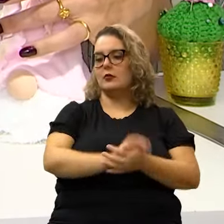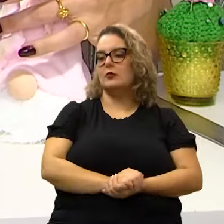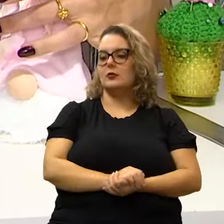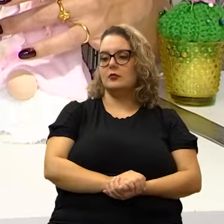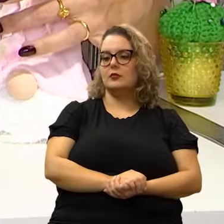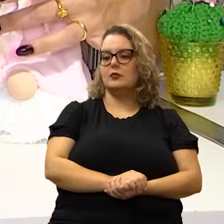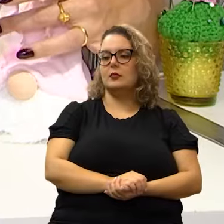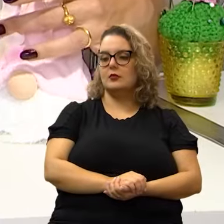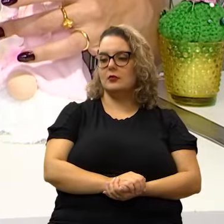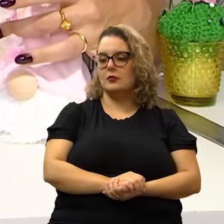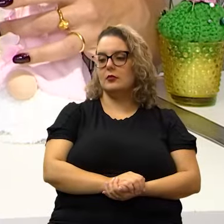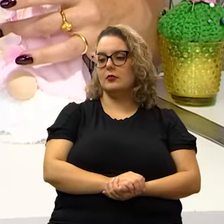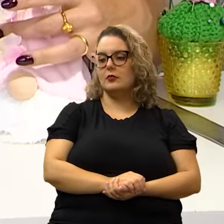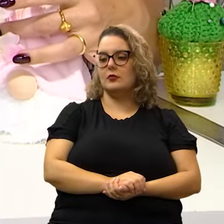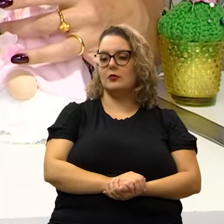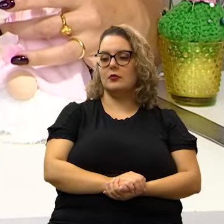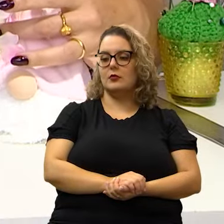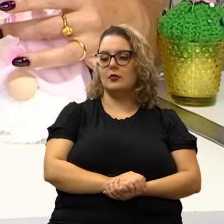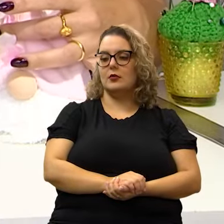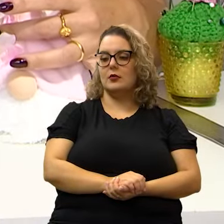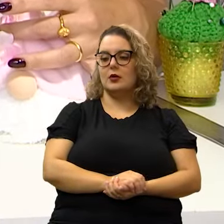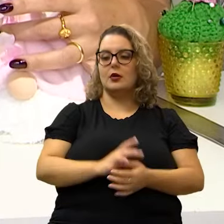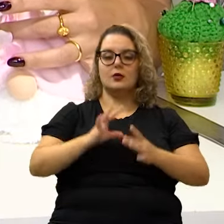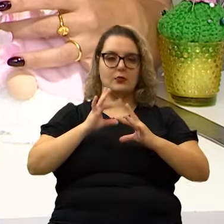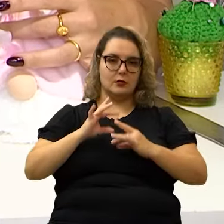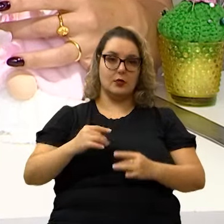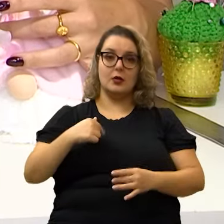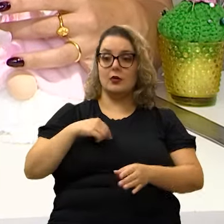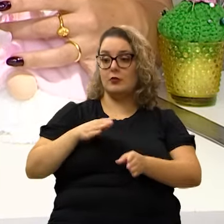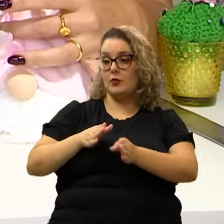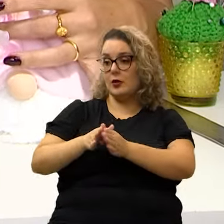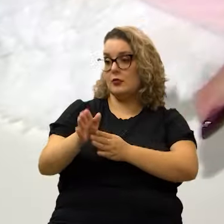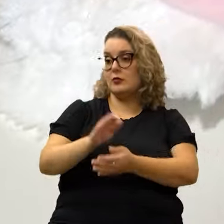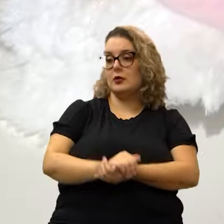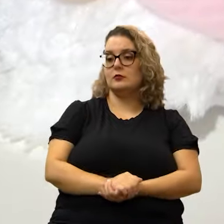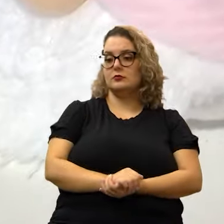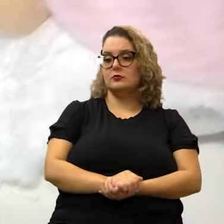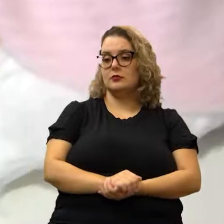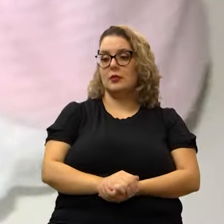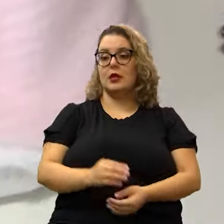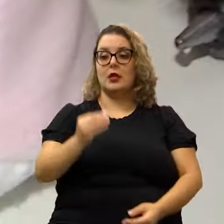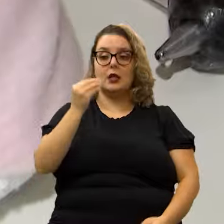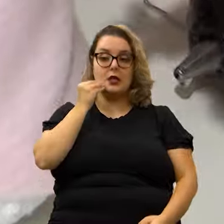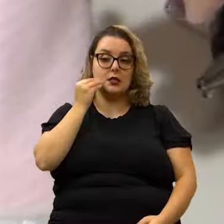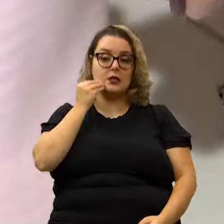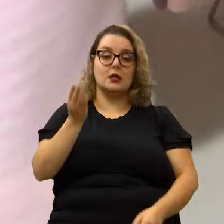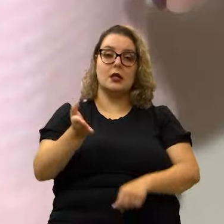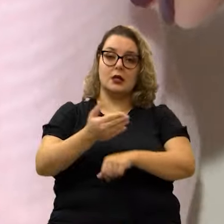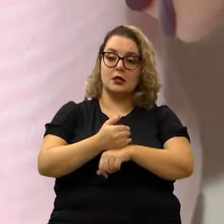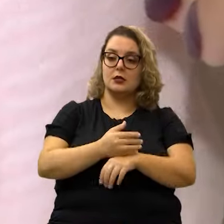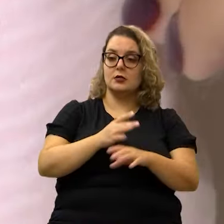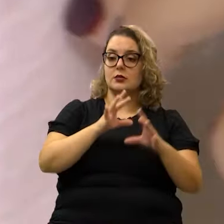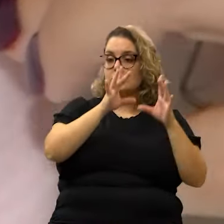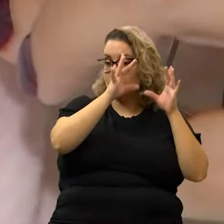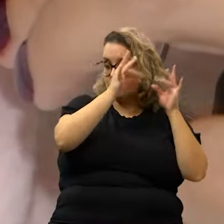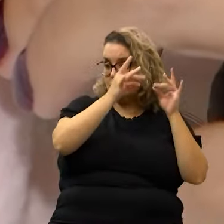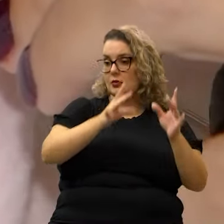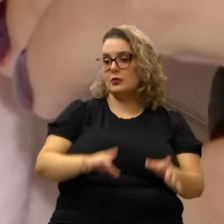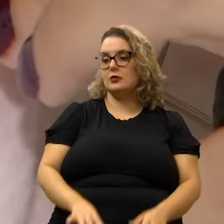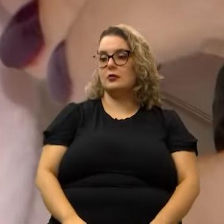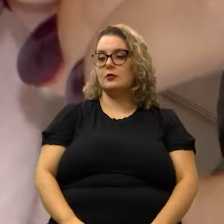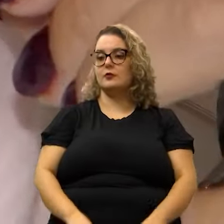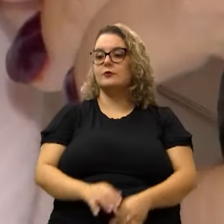os lacinhos e também com os botões, né? Eu aconselho assim, é você testar antes, né, de colar. Então, eu vou fazer um teste,